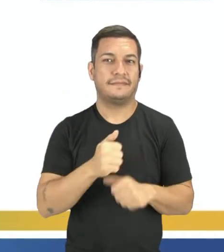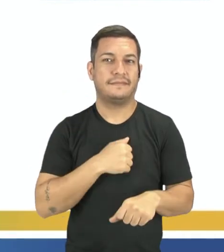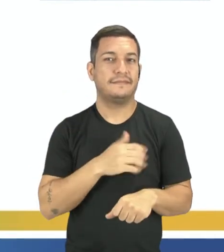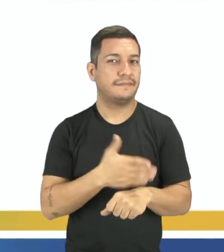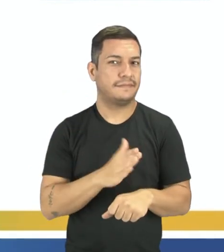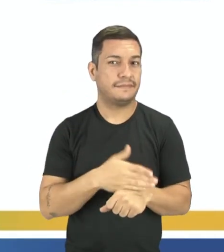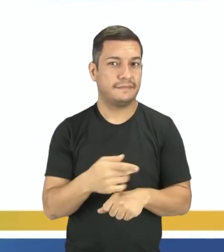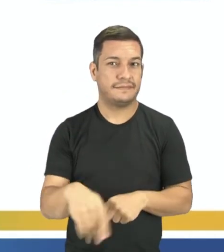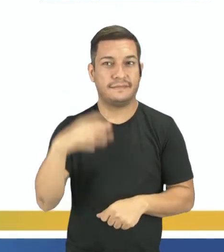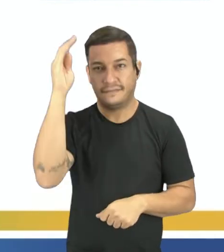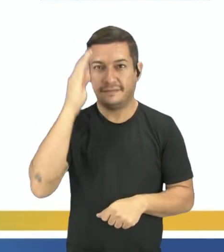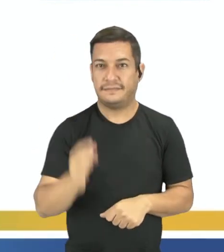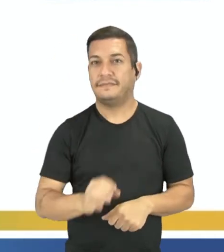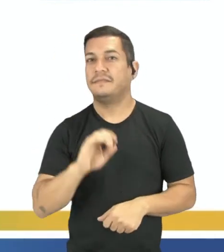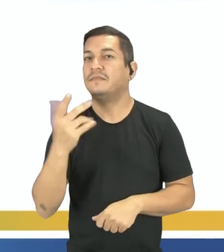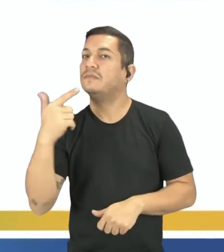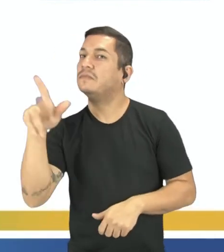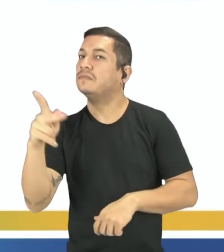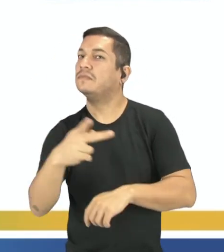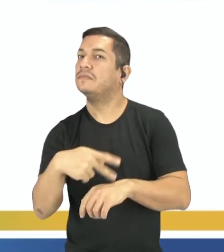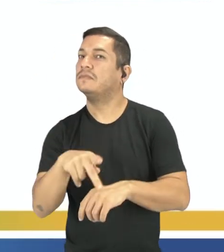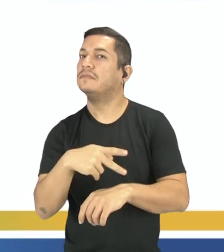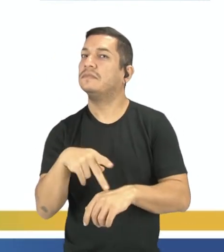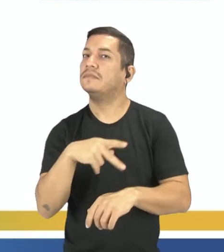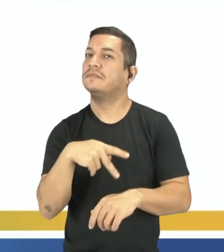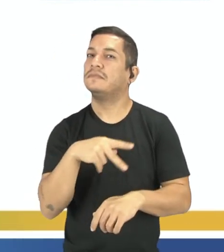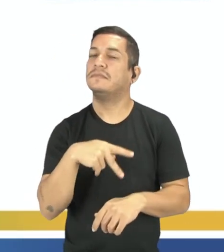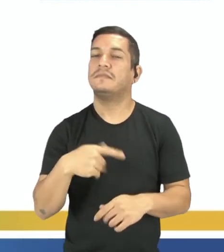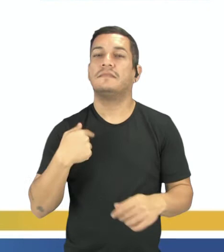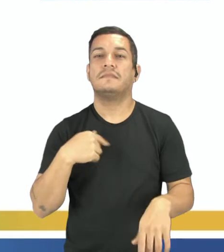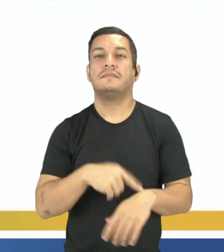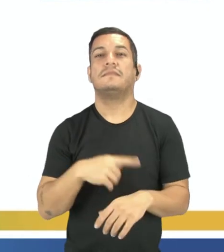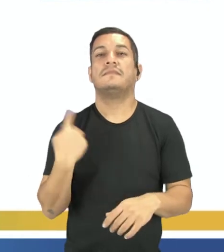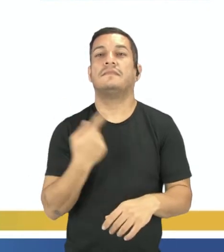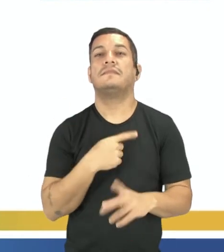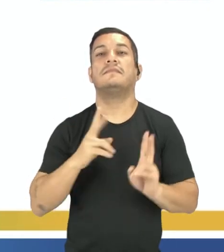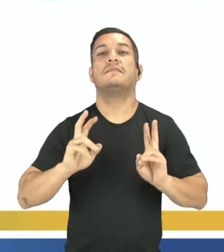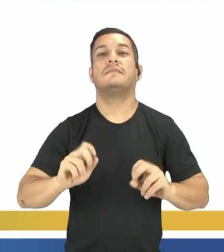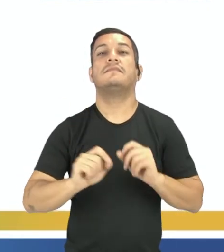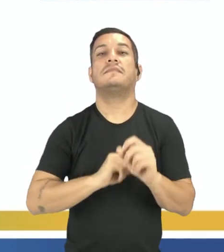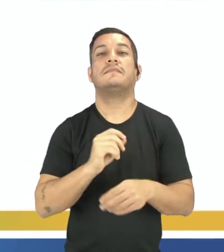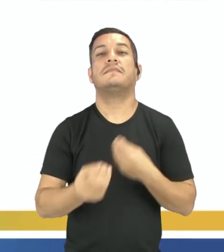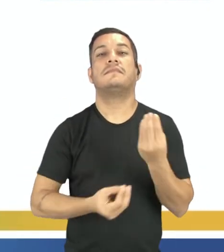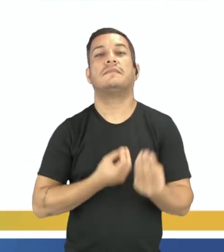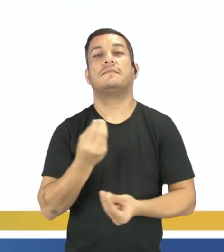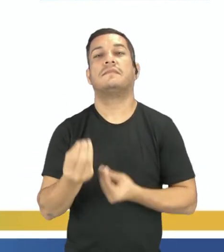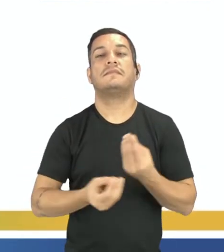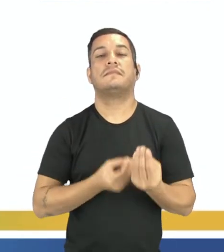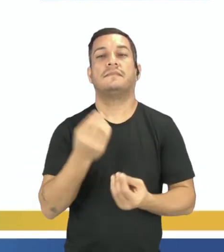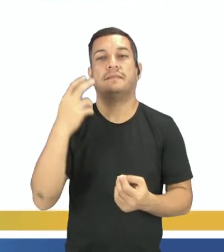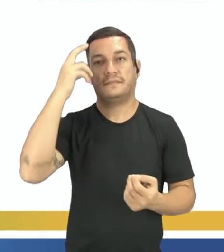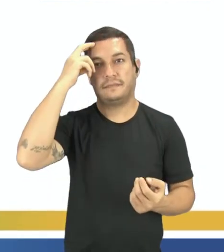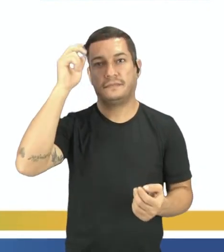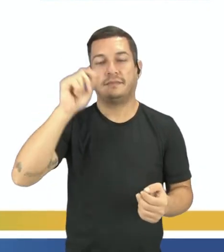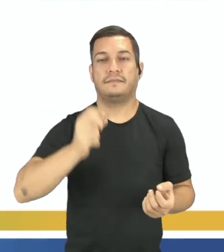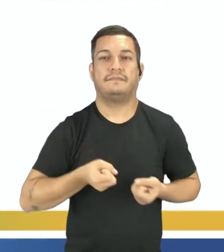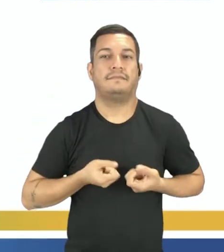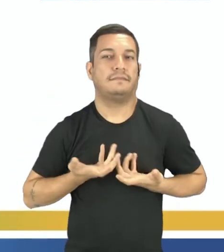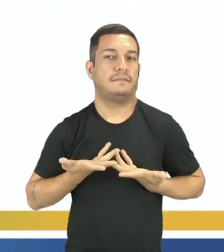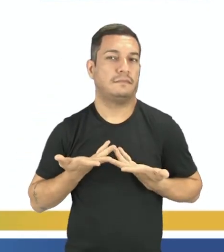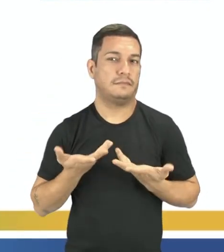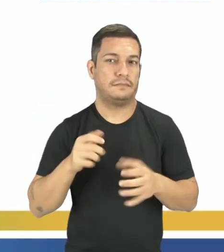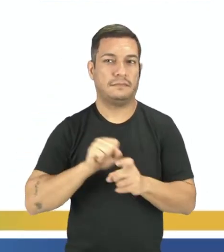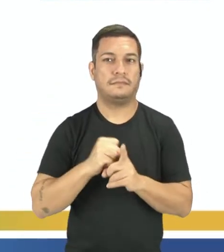praticado aqui no Brasil ou em um outro país? Nesse momento a gente identifica como a cultura expressa, né,